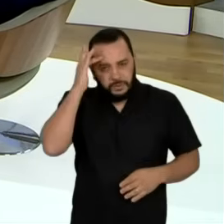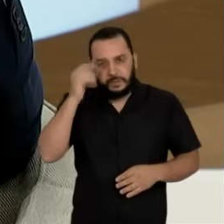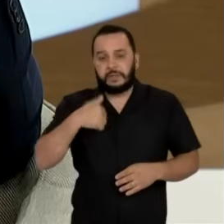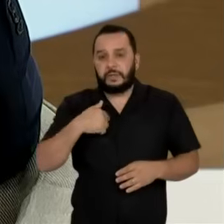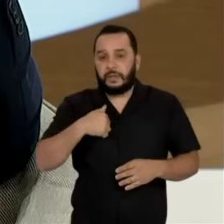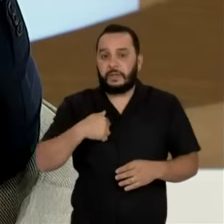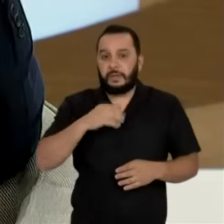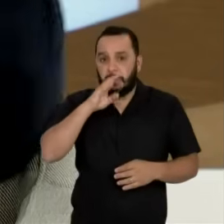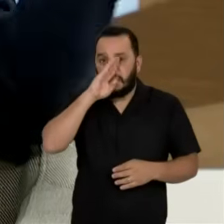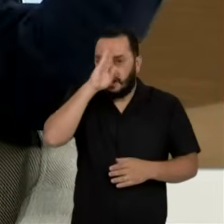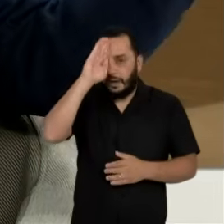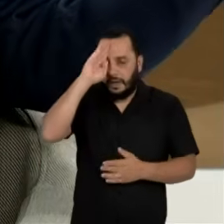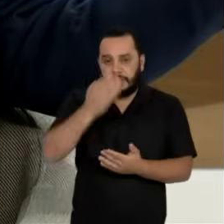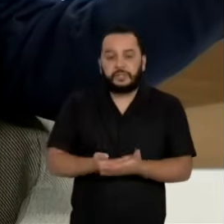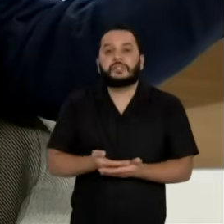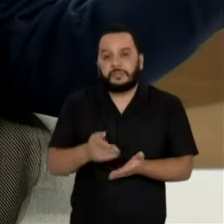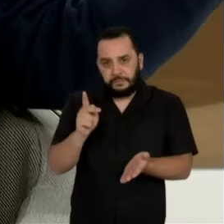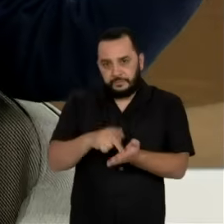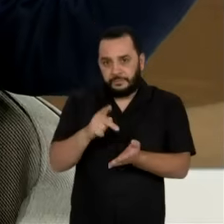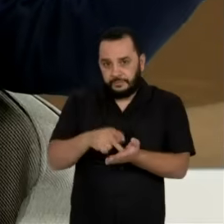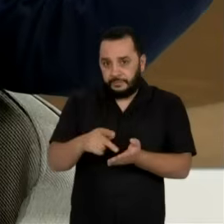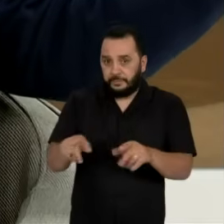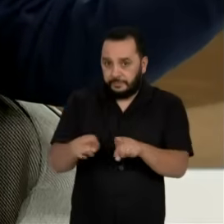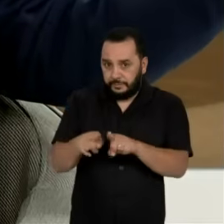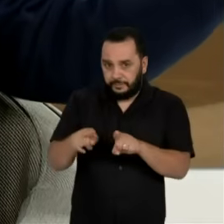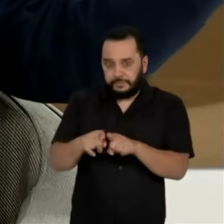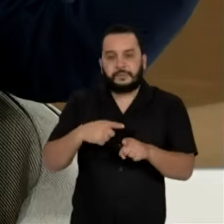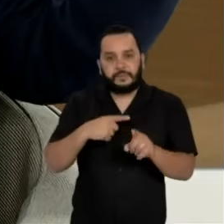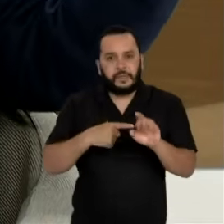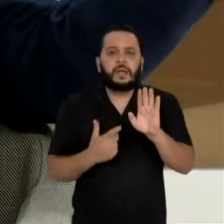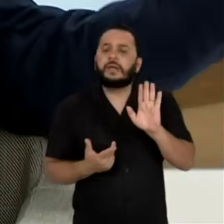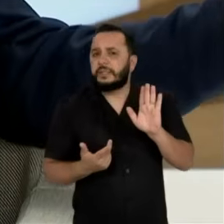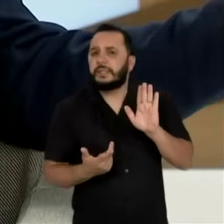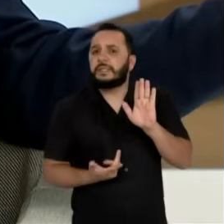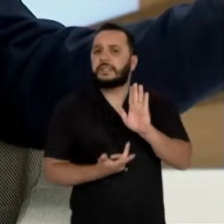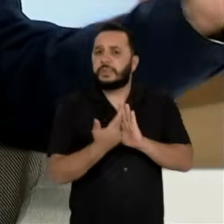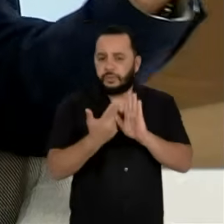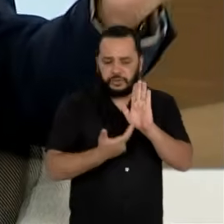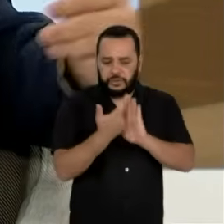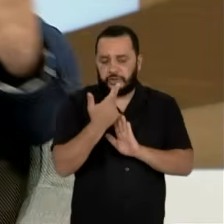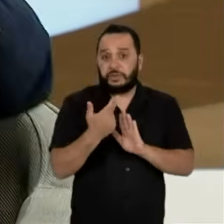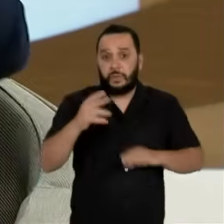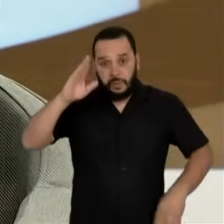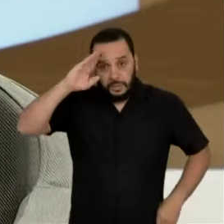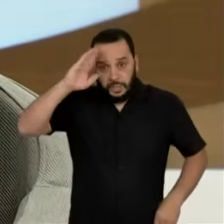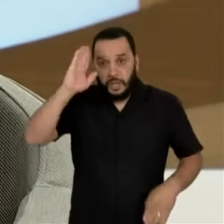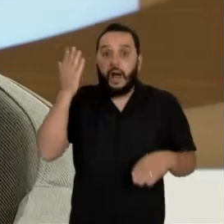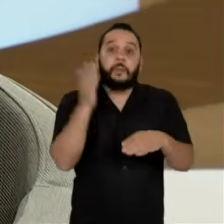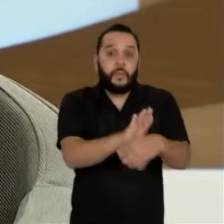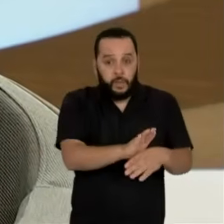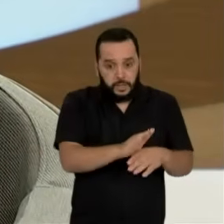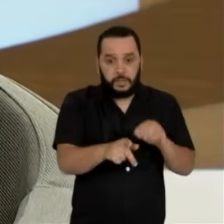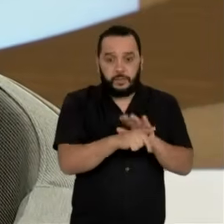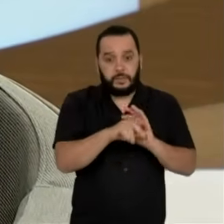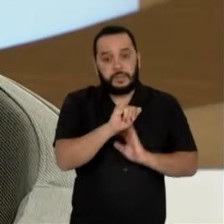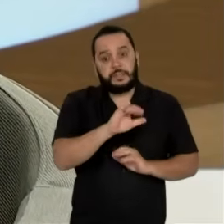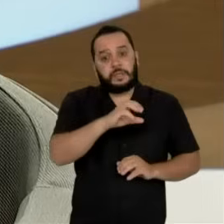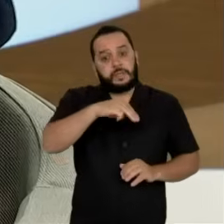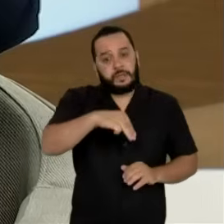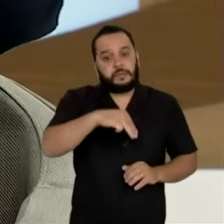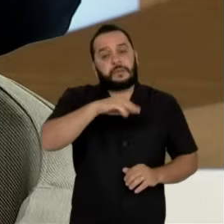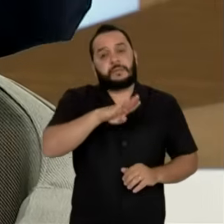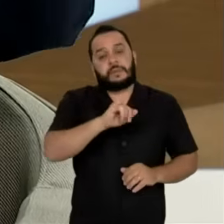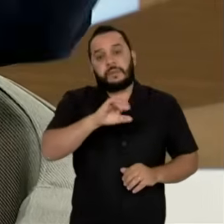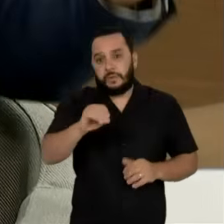bem. Nessa jornada cirúrgica, o Exército estava lá apoiando bastante o ICMBio, as secretarias de